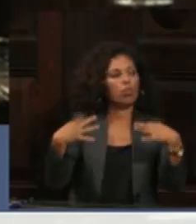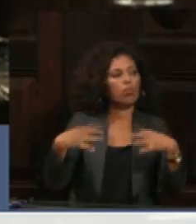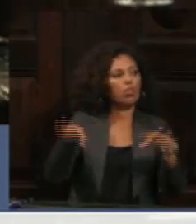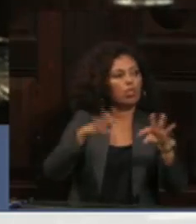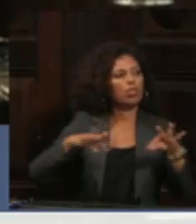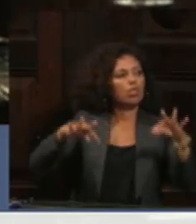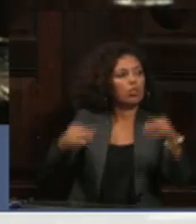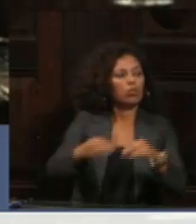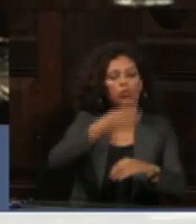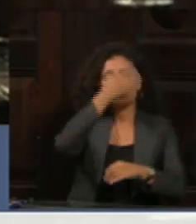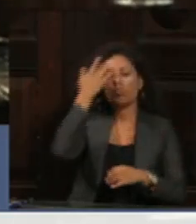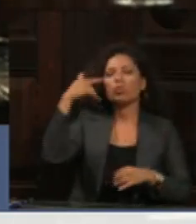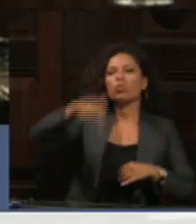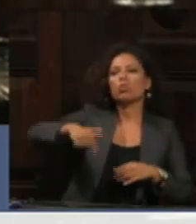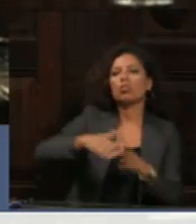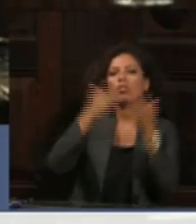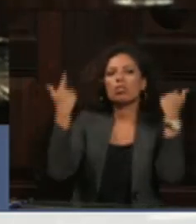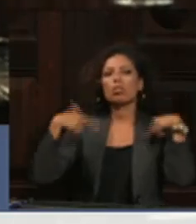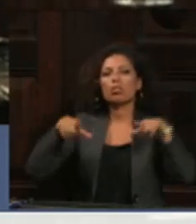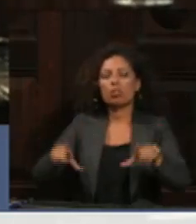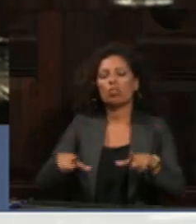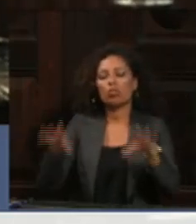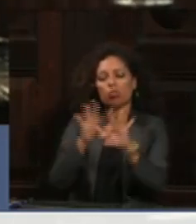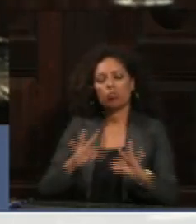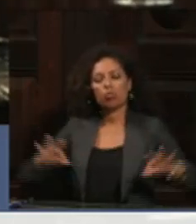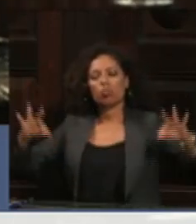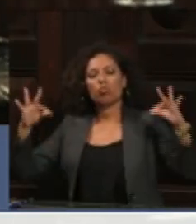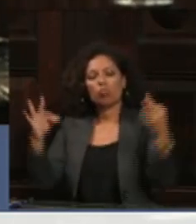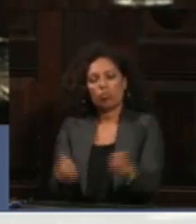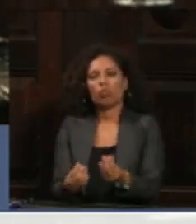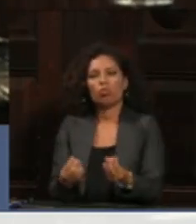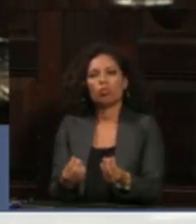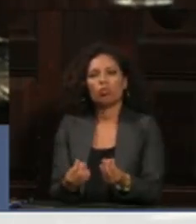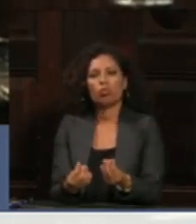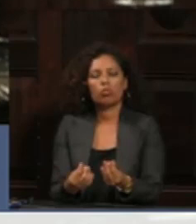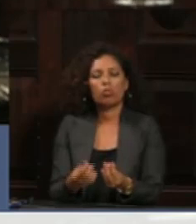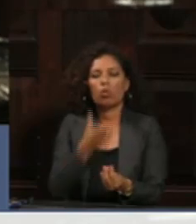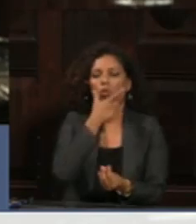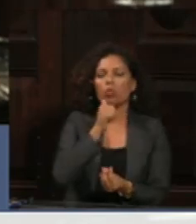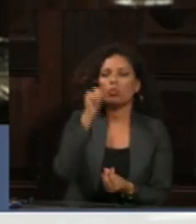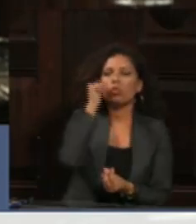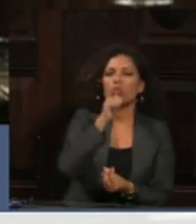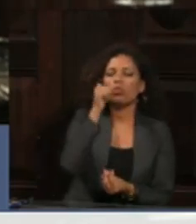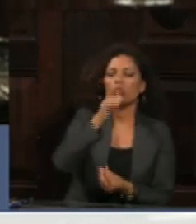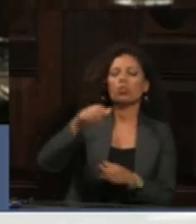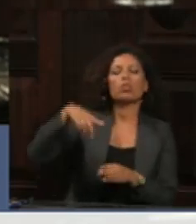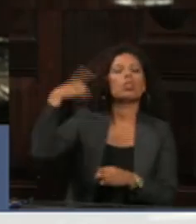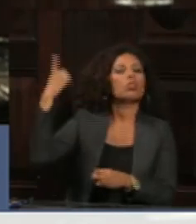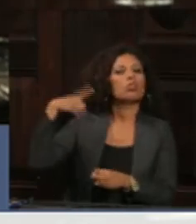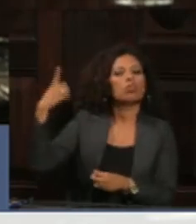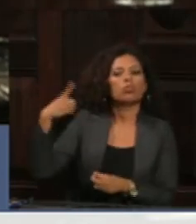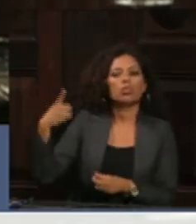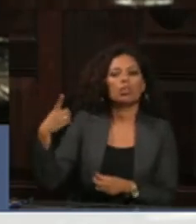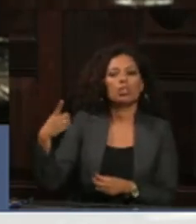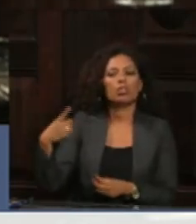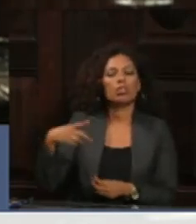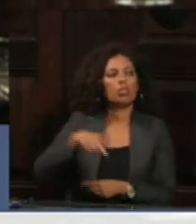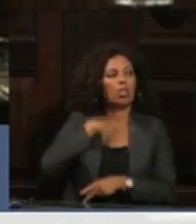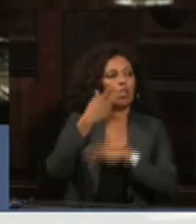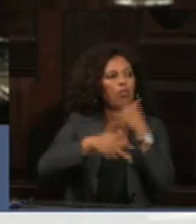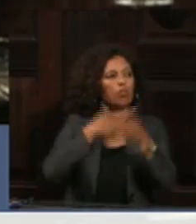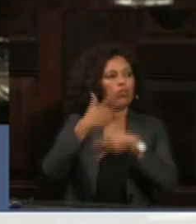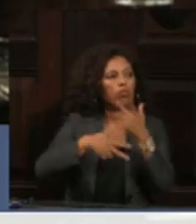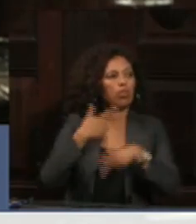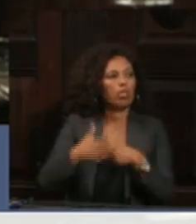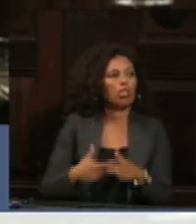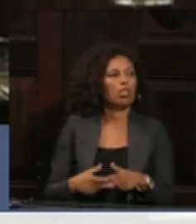e companheiras dessa casa, excelentíssimos e excelentíssimas, senhores e senhoras deputados, a usarem os